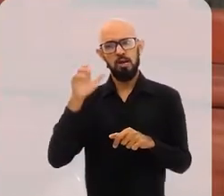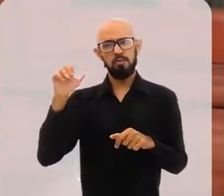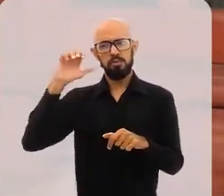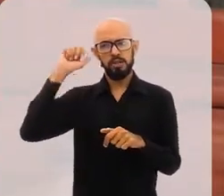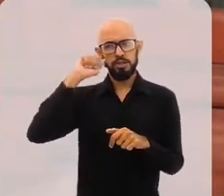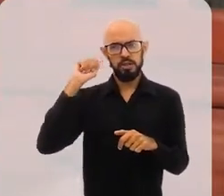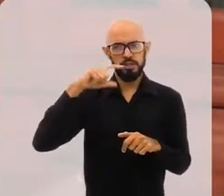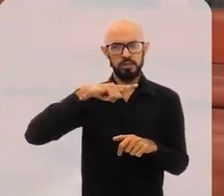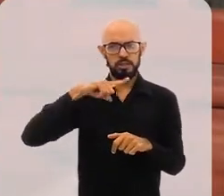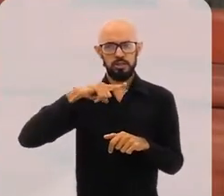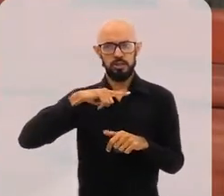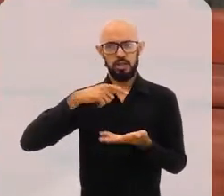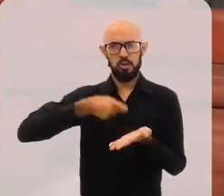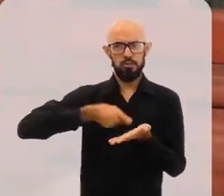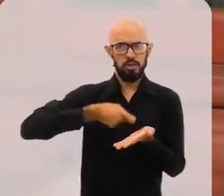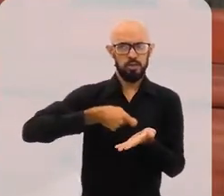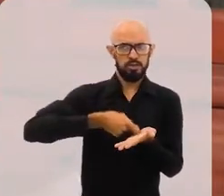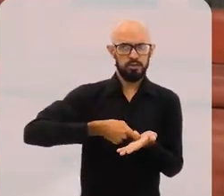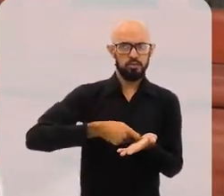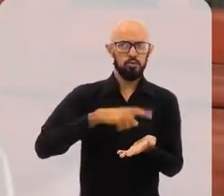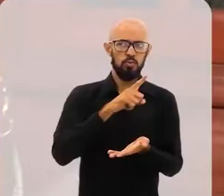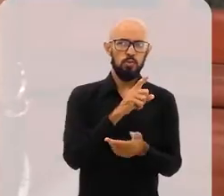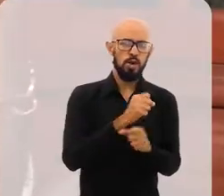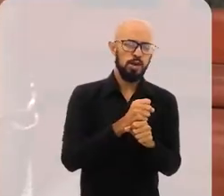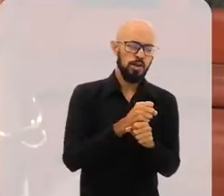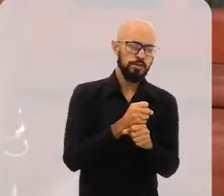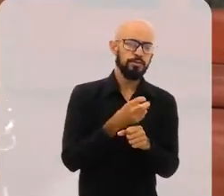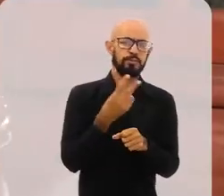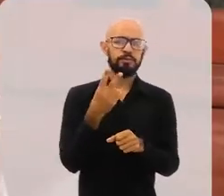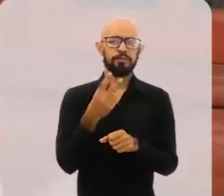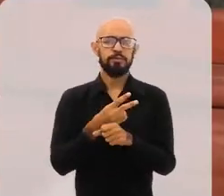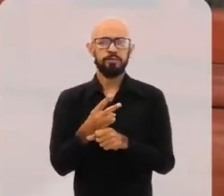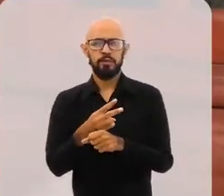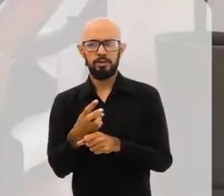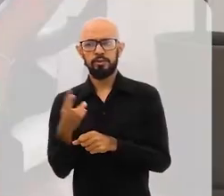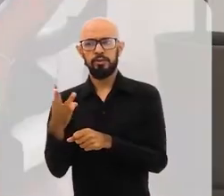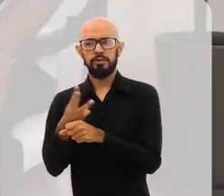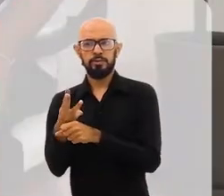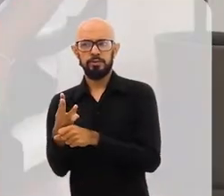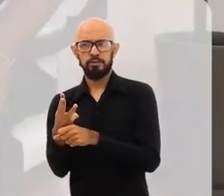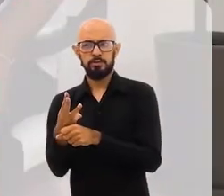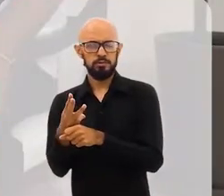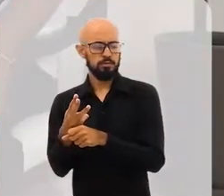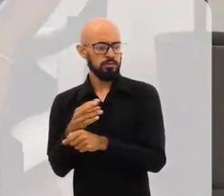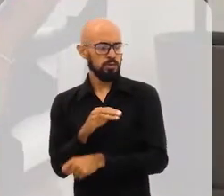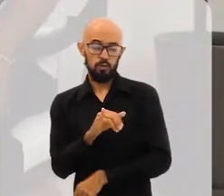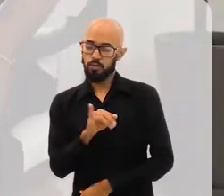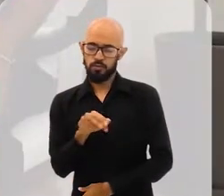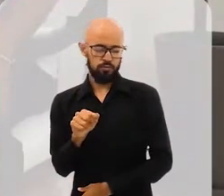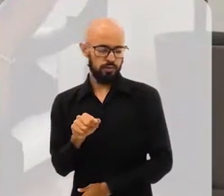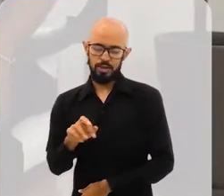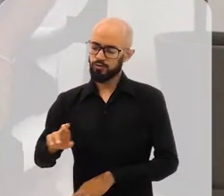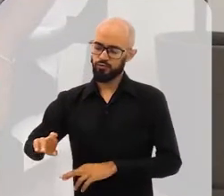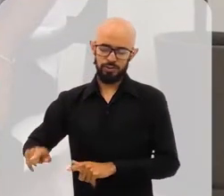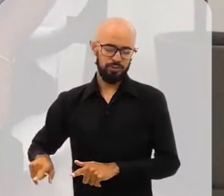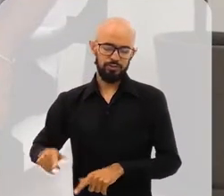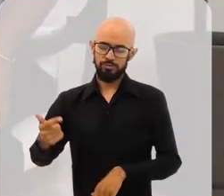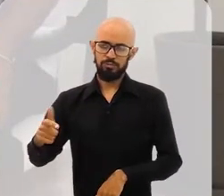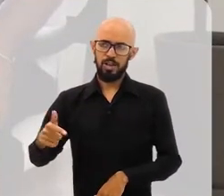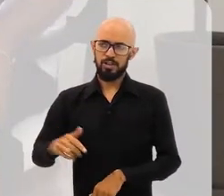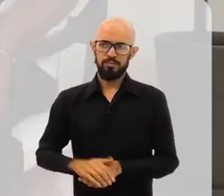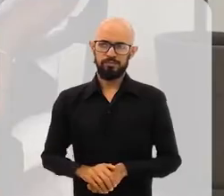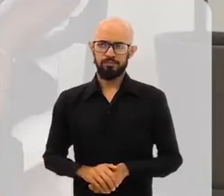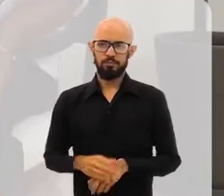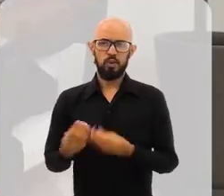faz obrigação dia ou de um ano três anos 7 anos o IFA é assim não não funciona isso